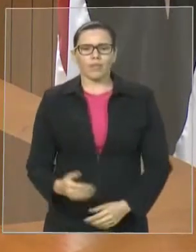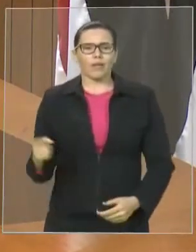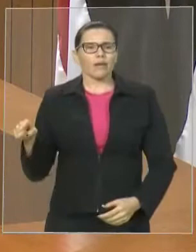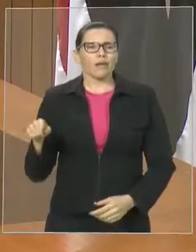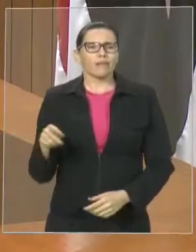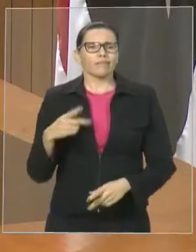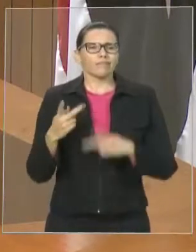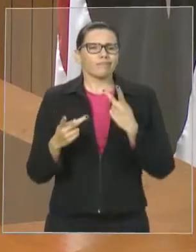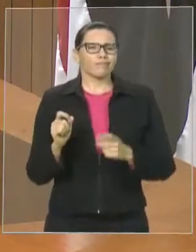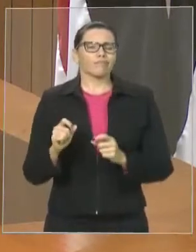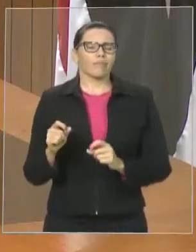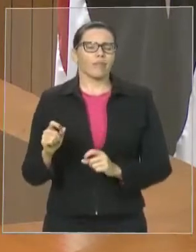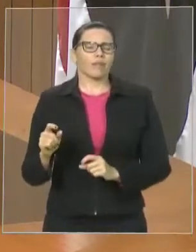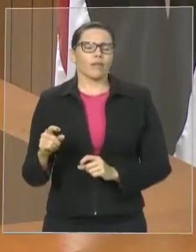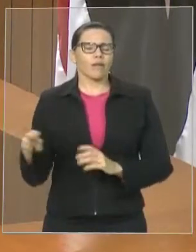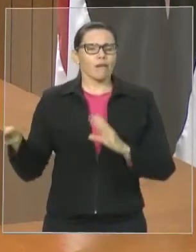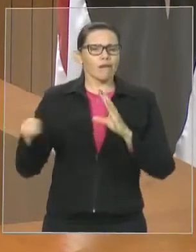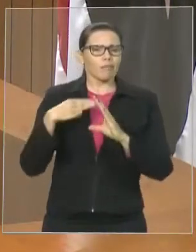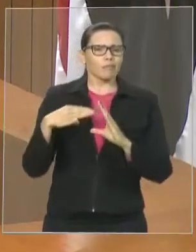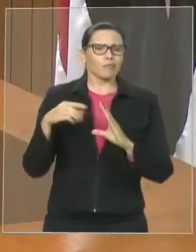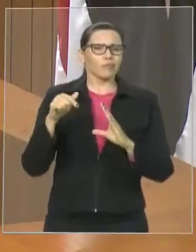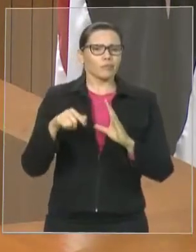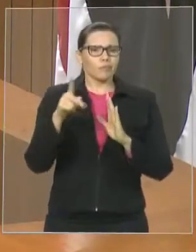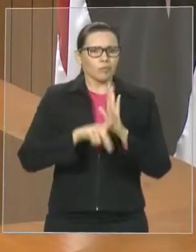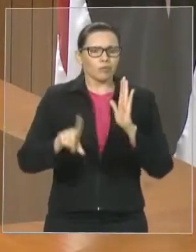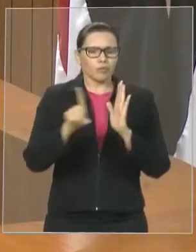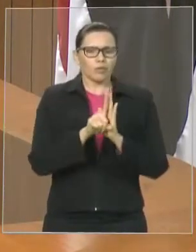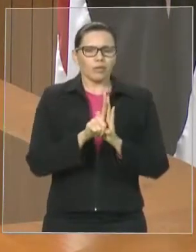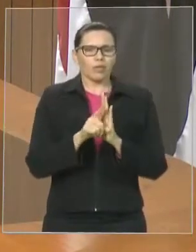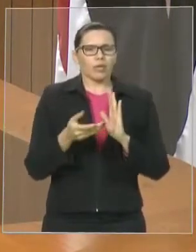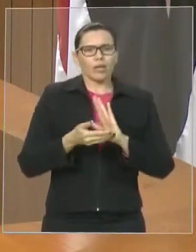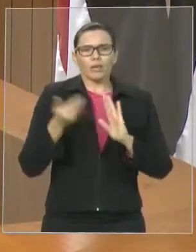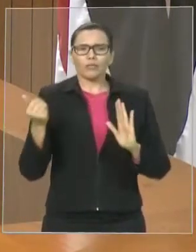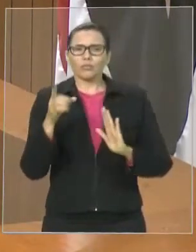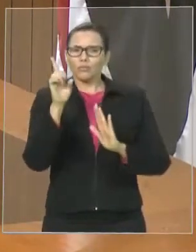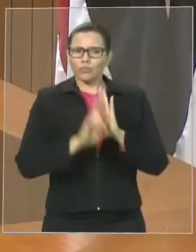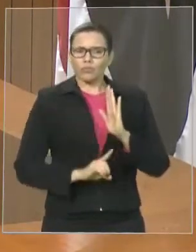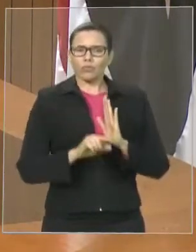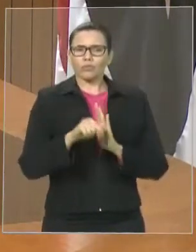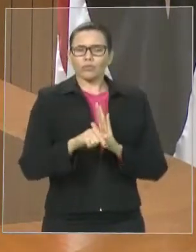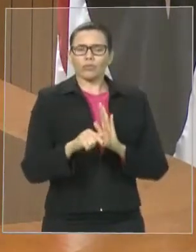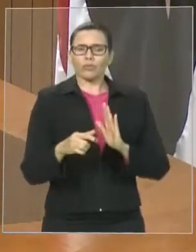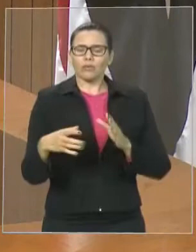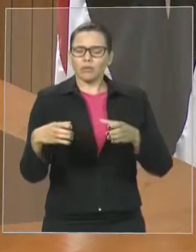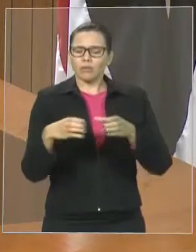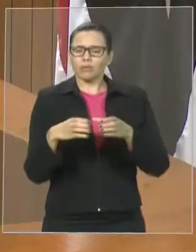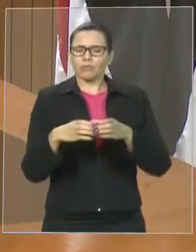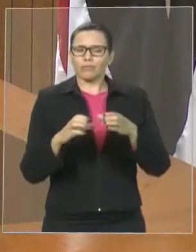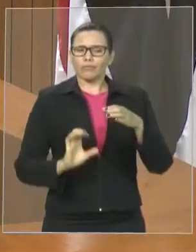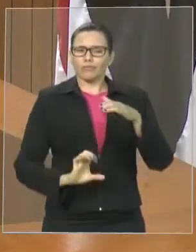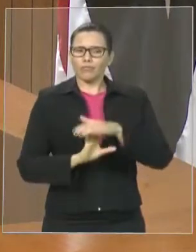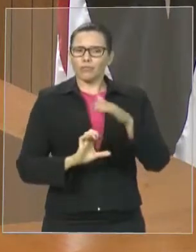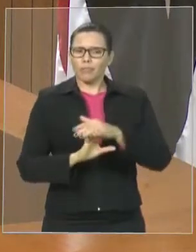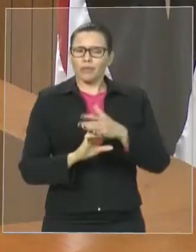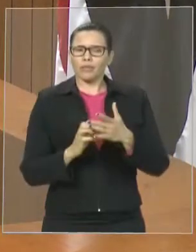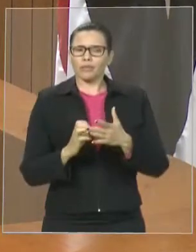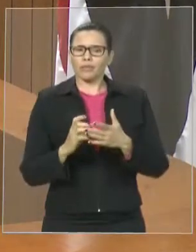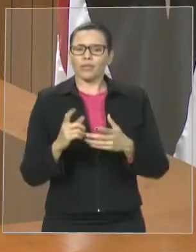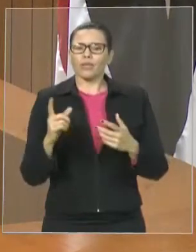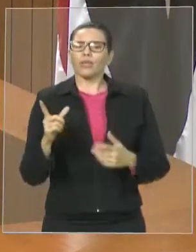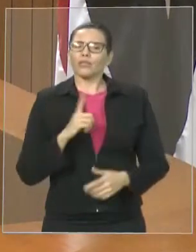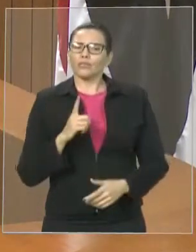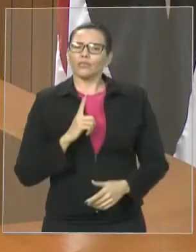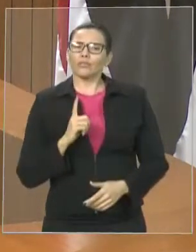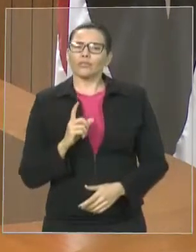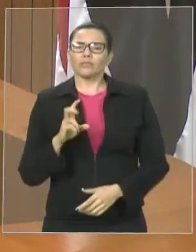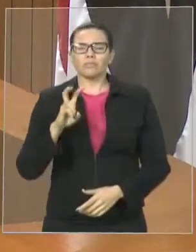que o pequeno comerciante tinha de pagar, de recolher a antecipação de 50% do